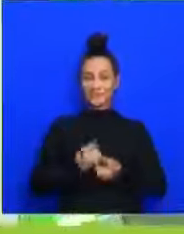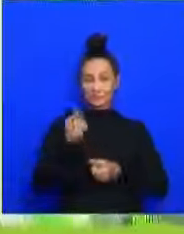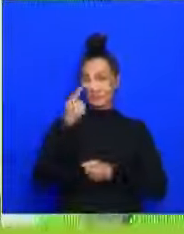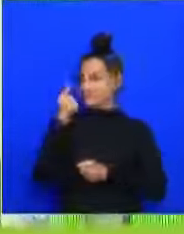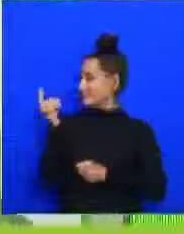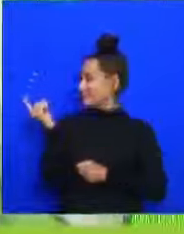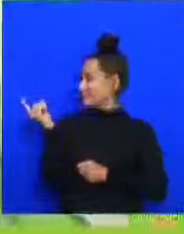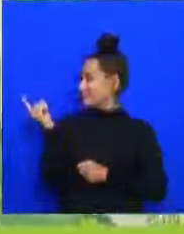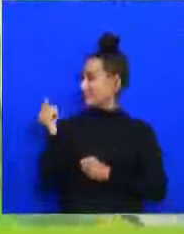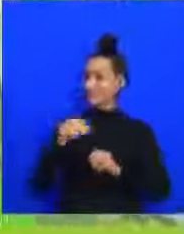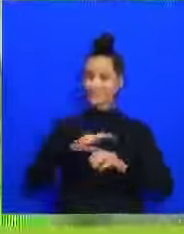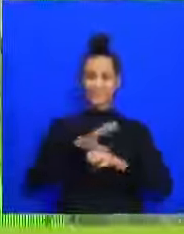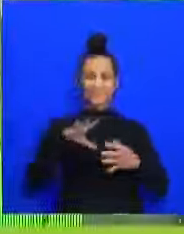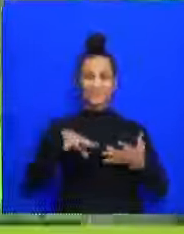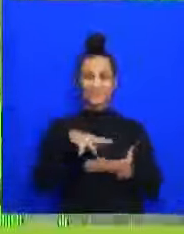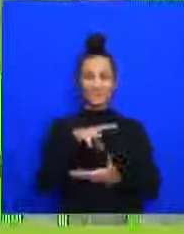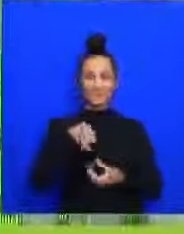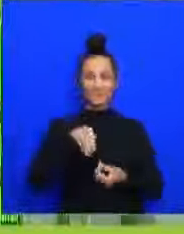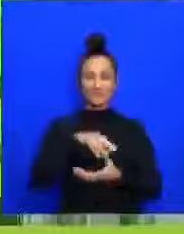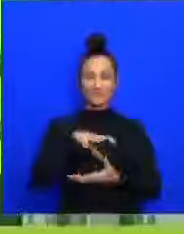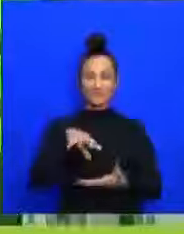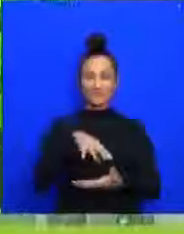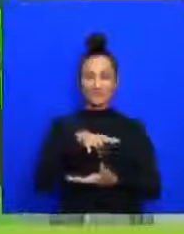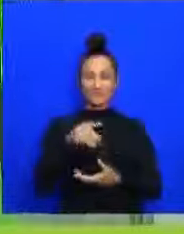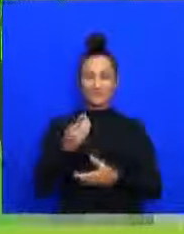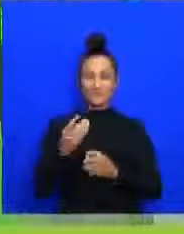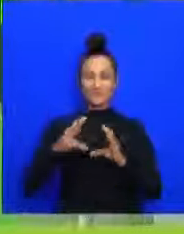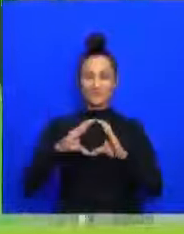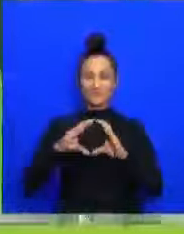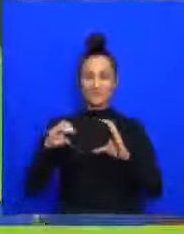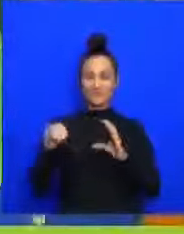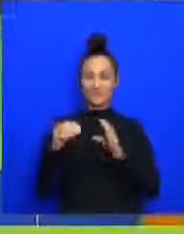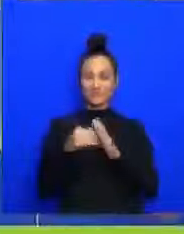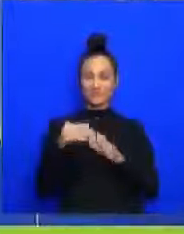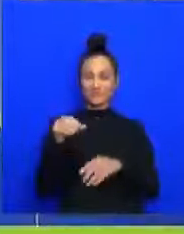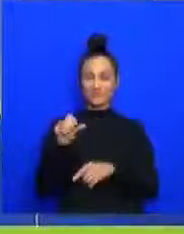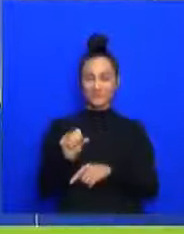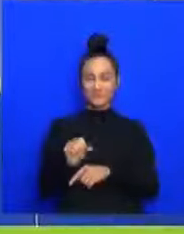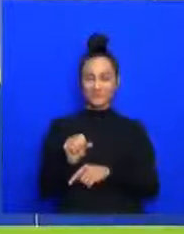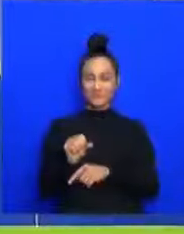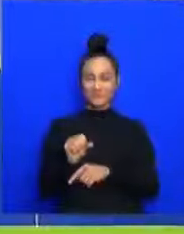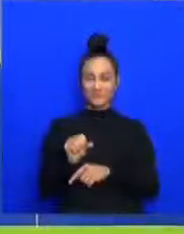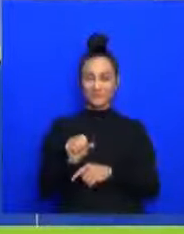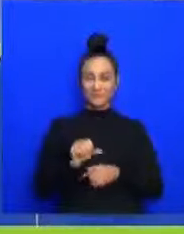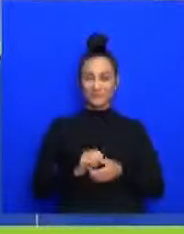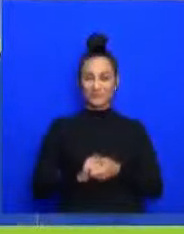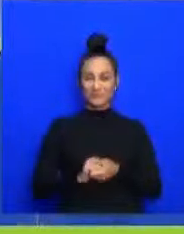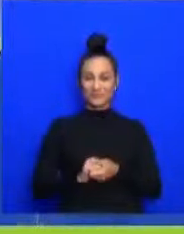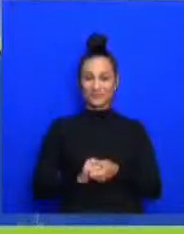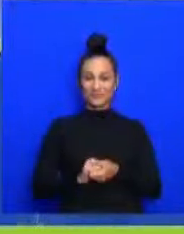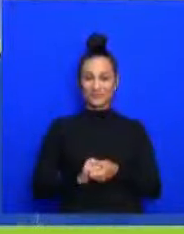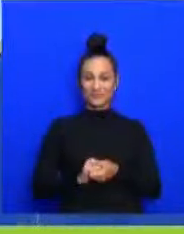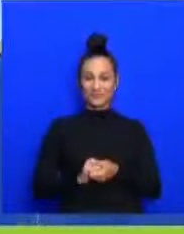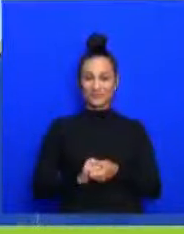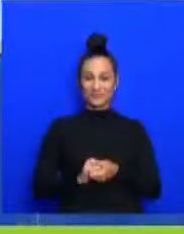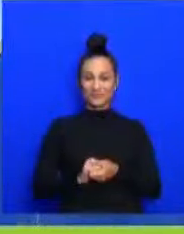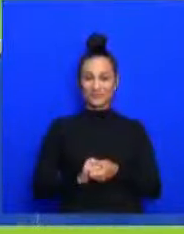valendo. Globo recarregado, embaralhando 10 bolas numeradas de 0 a 9.